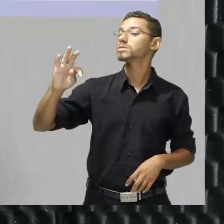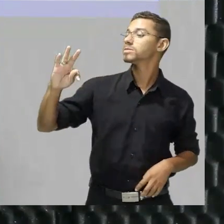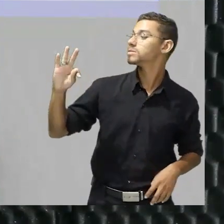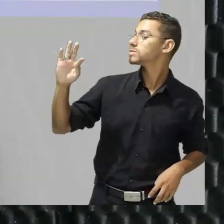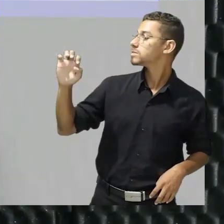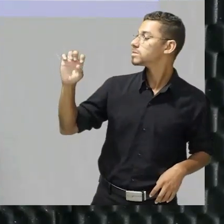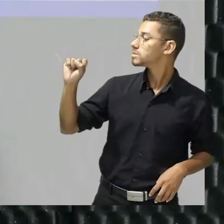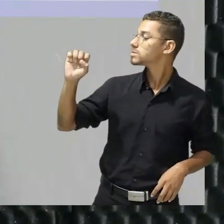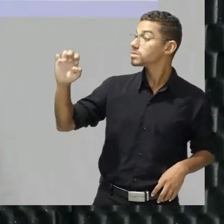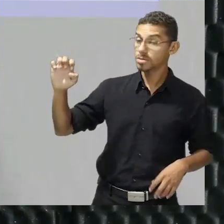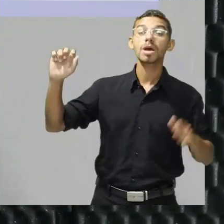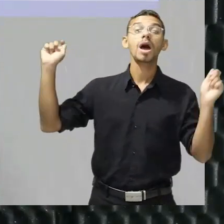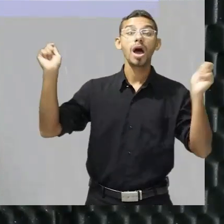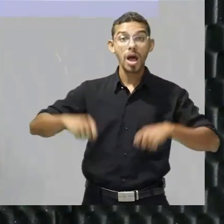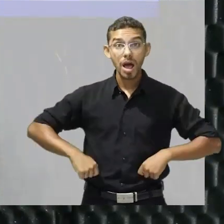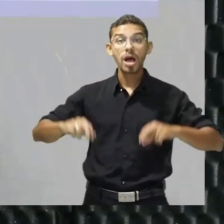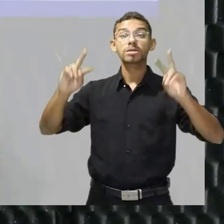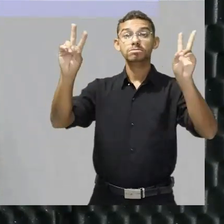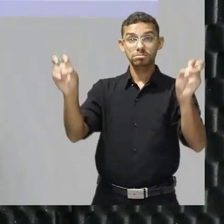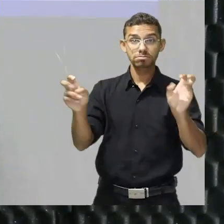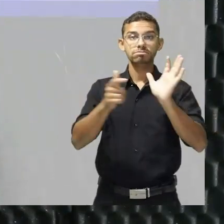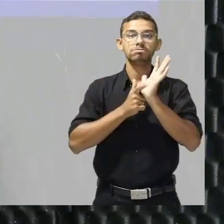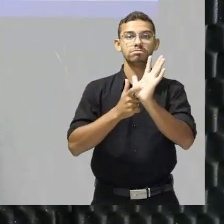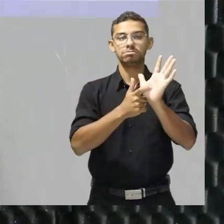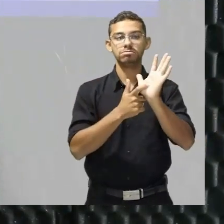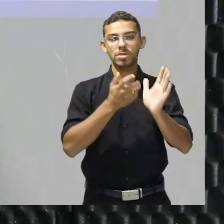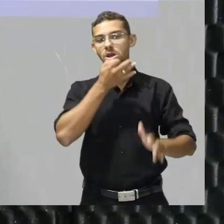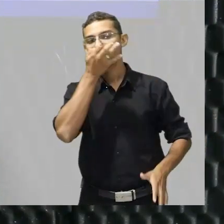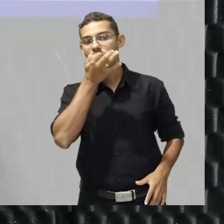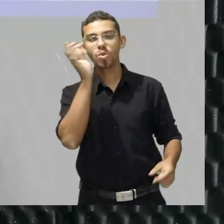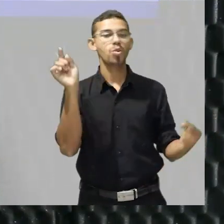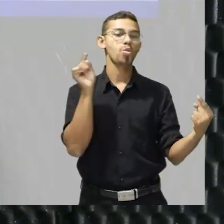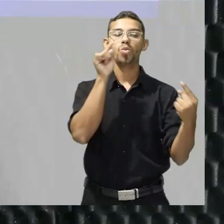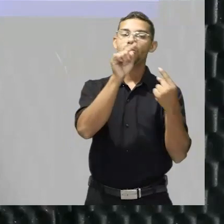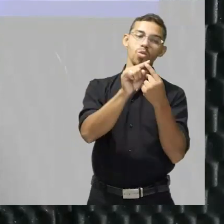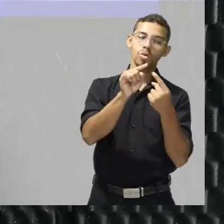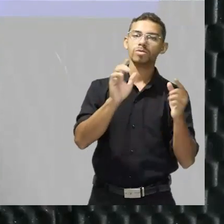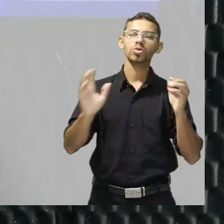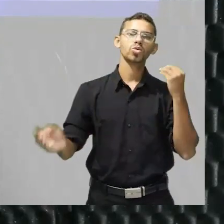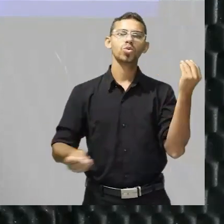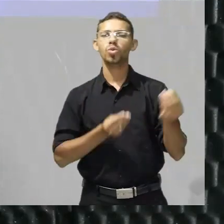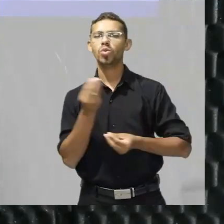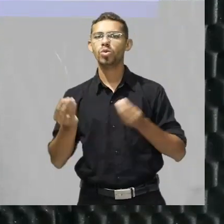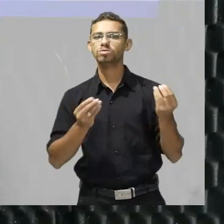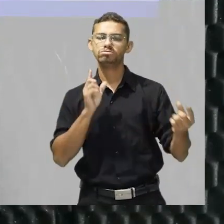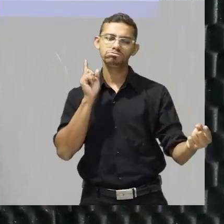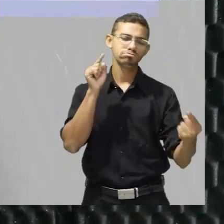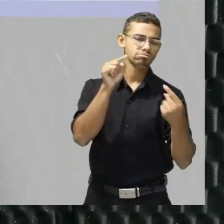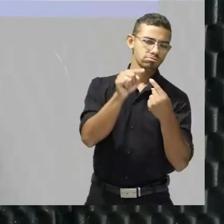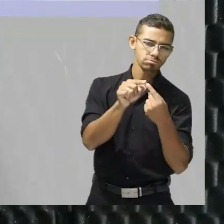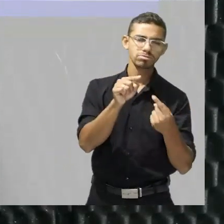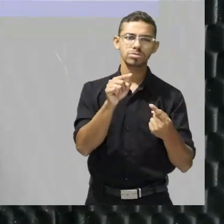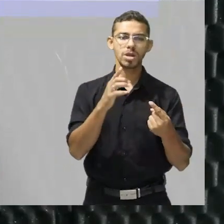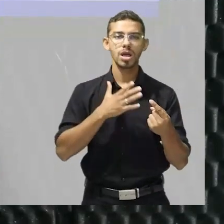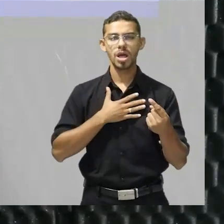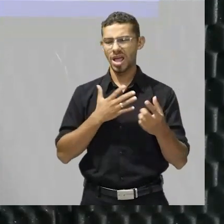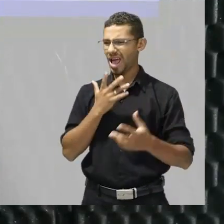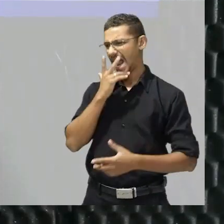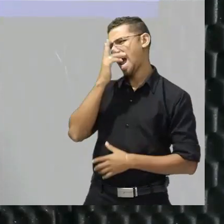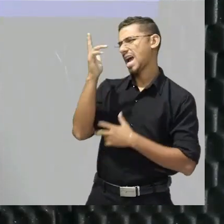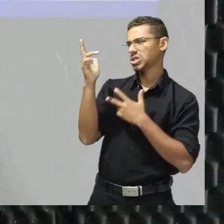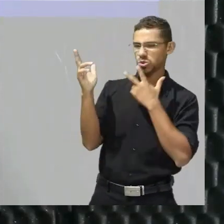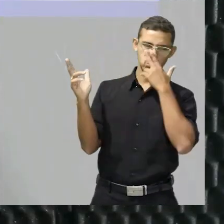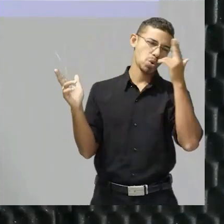o desenvolvimento aí sim nós vamos defender a tese e como nós vamos defender essa tese através de achismo